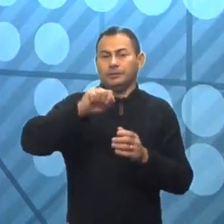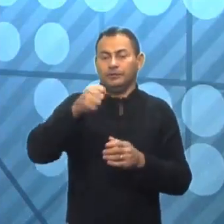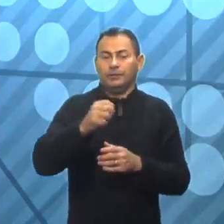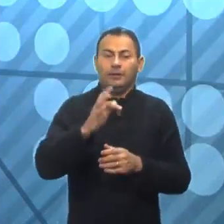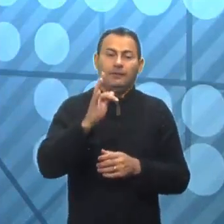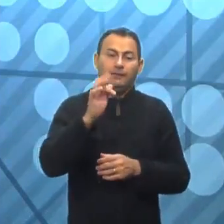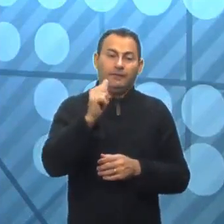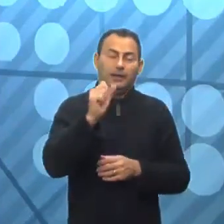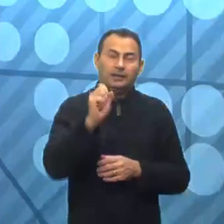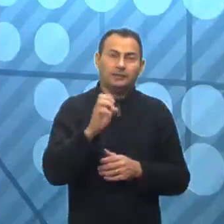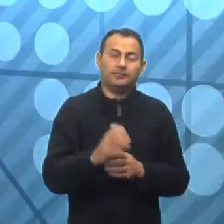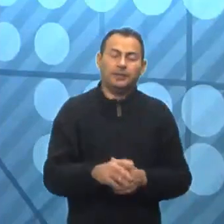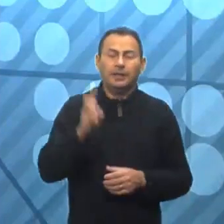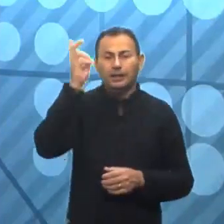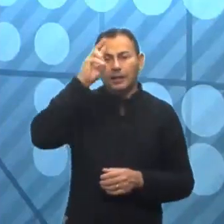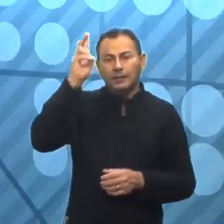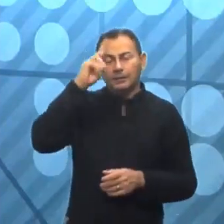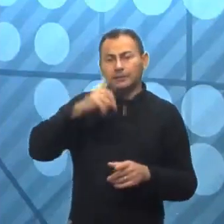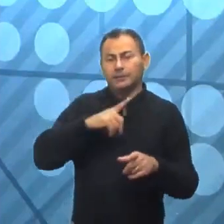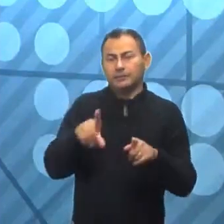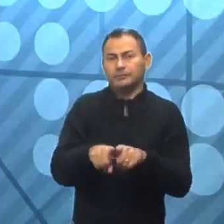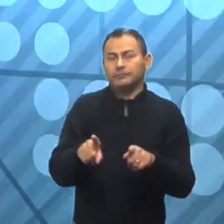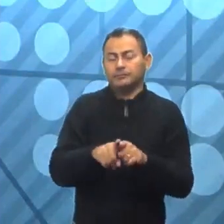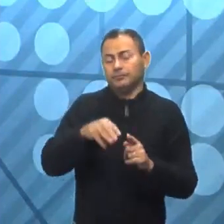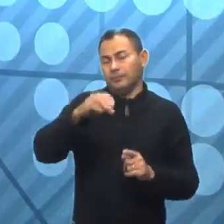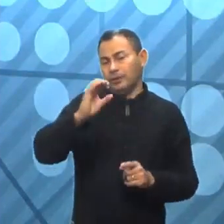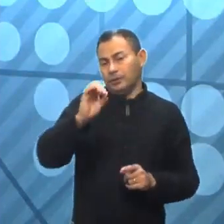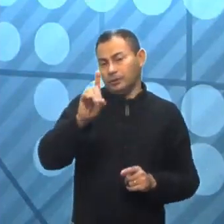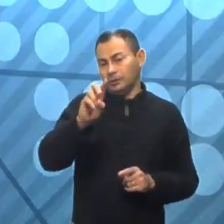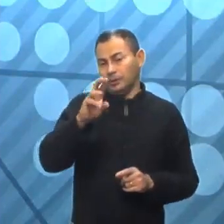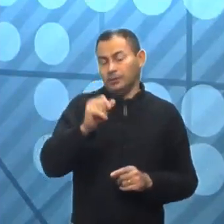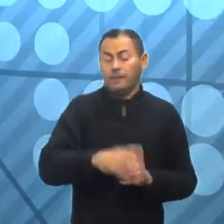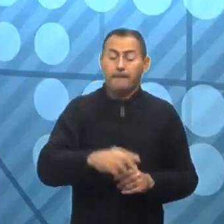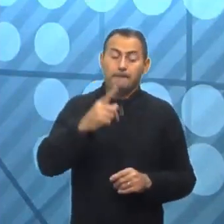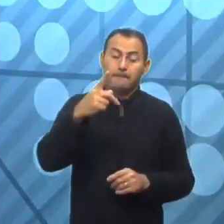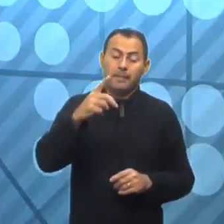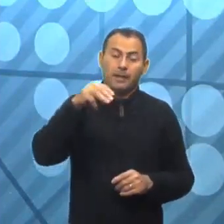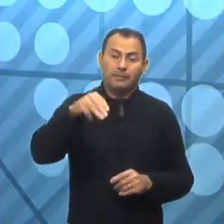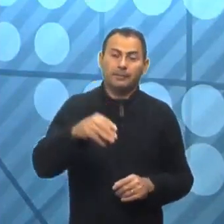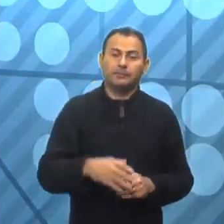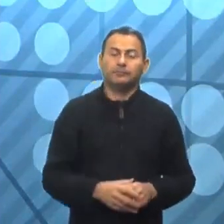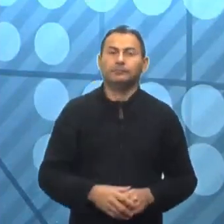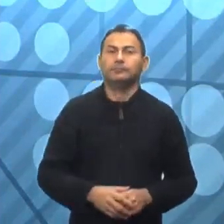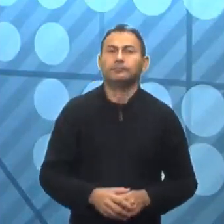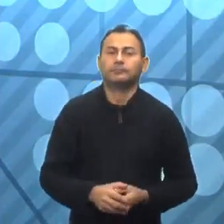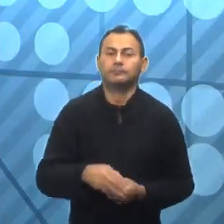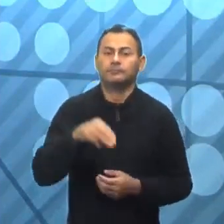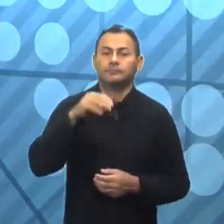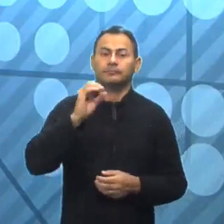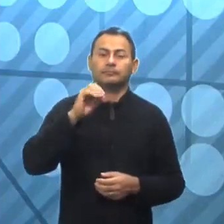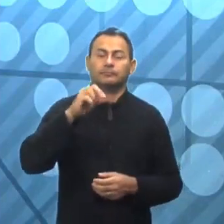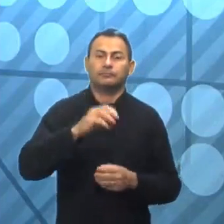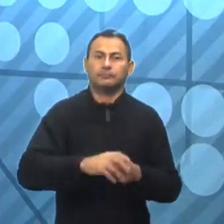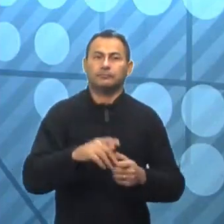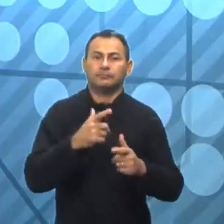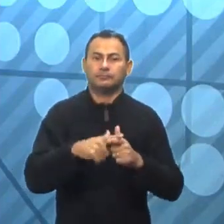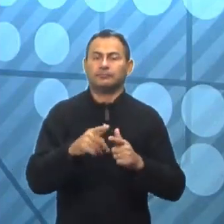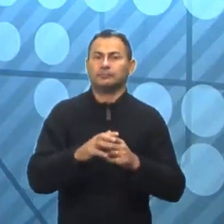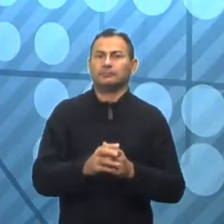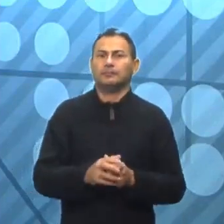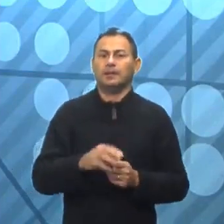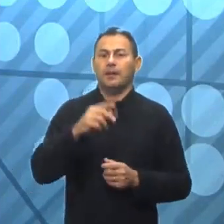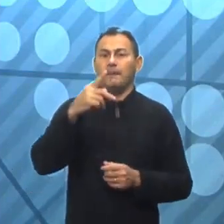de fase. Você lembra que tinha também a modulação PM, lá atrás, a modulação analógica, aqui a gente tem a